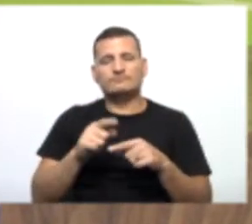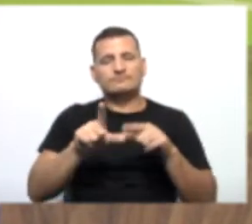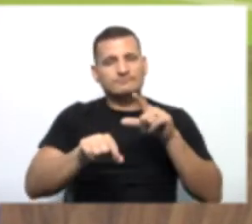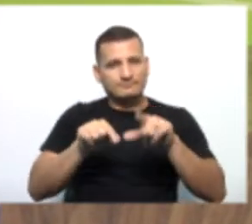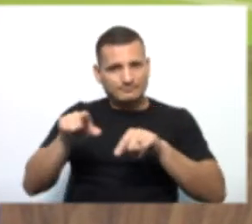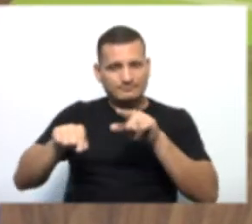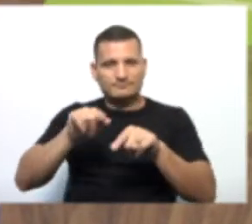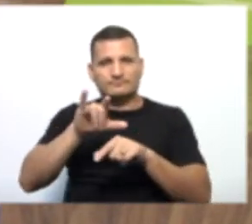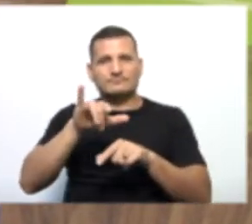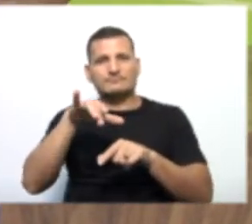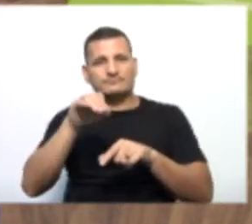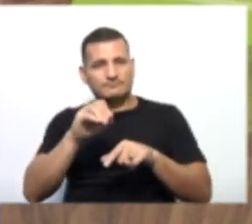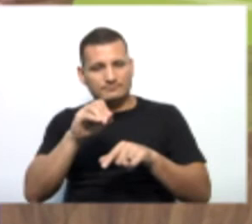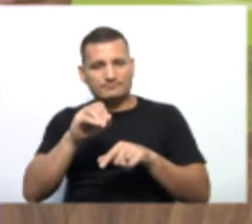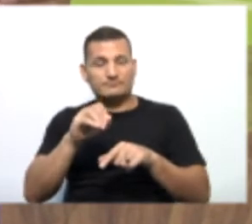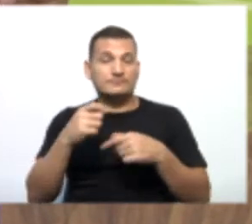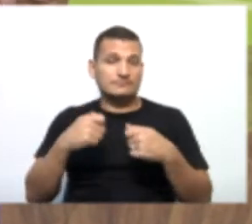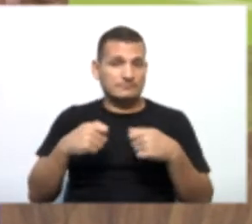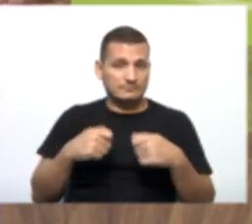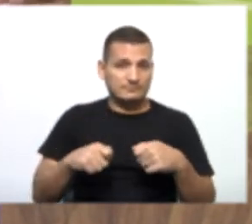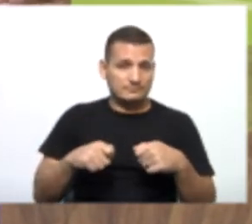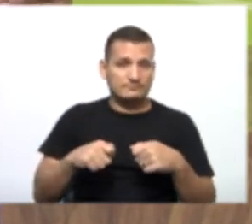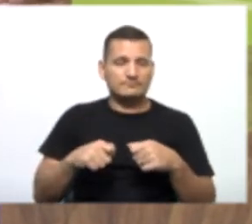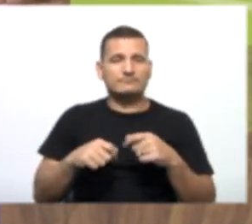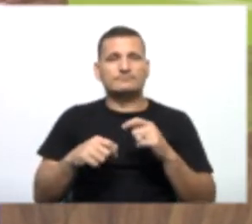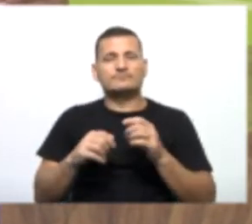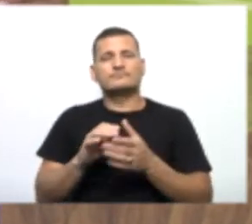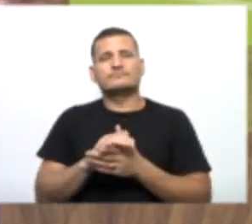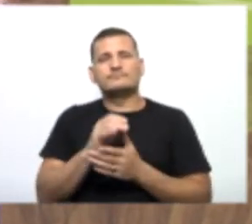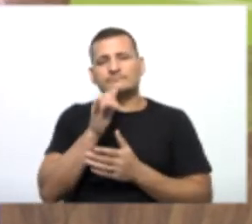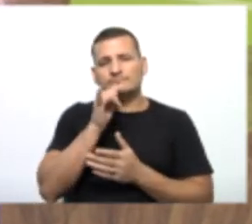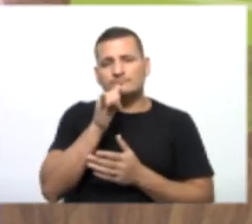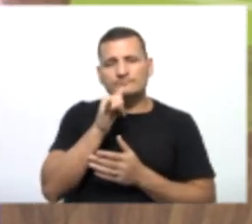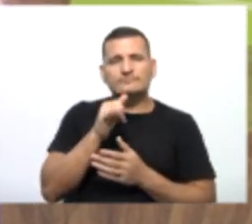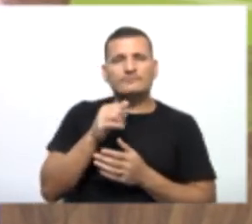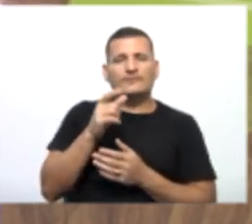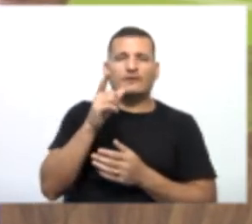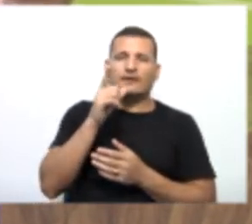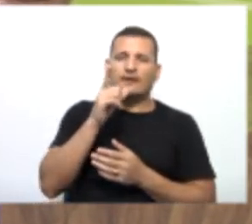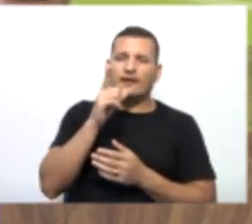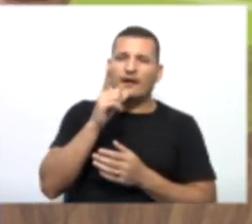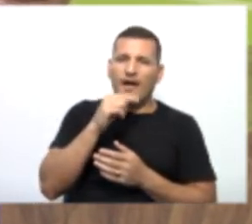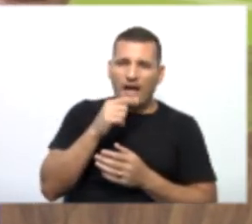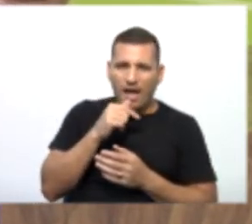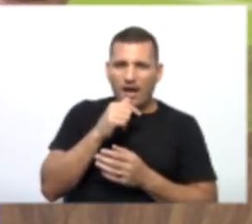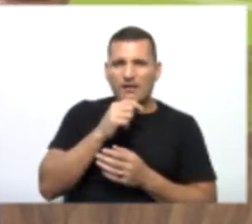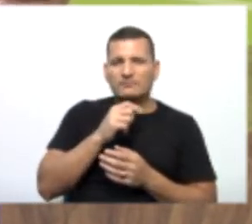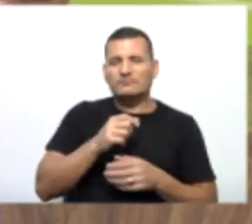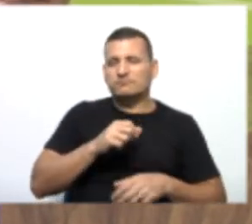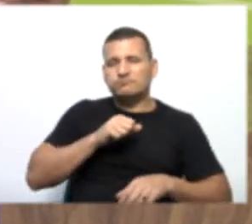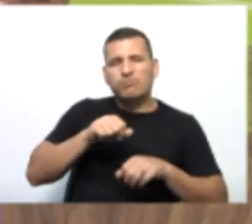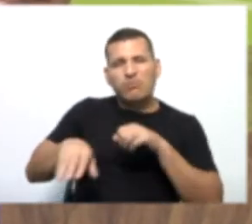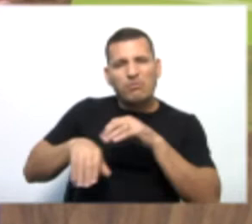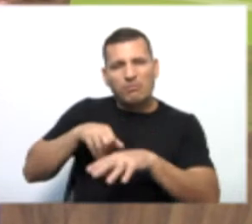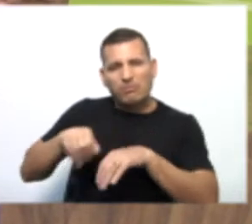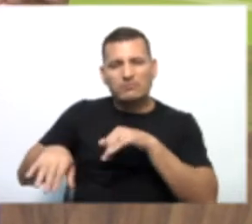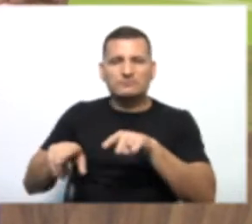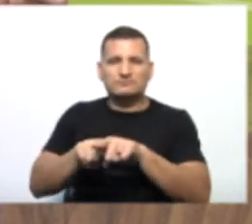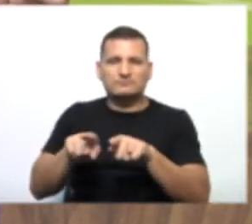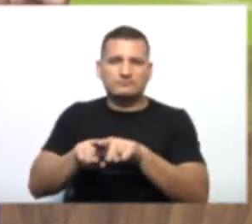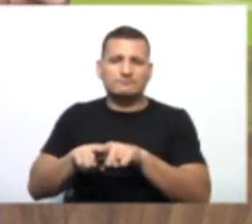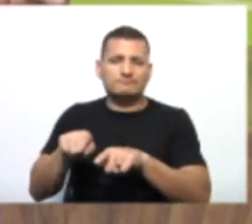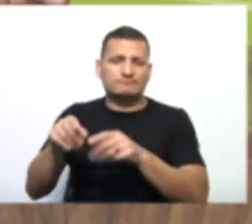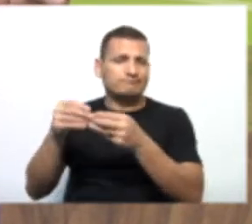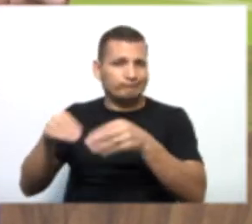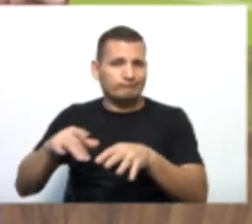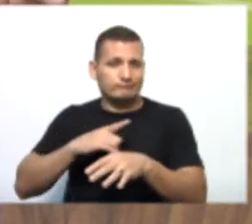seletiva é necessária. O desperdício de água vai trazer também uma consequência muito grande para o planeta. Você já ouviu falar em horário